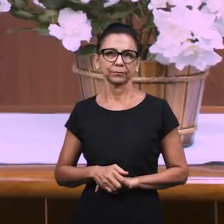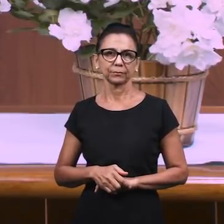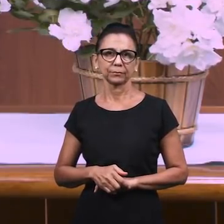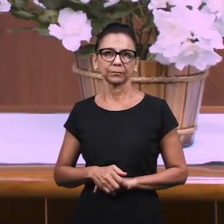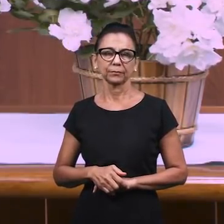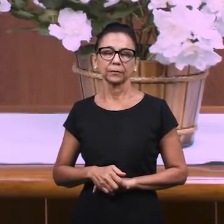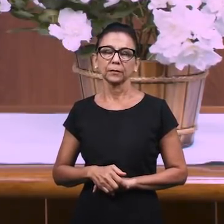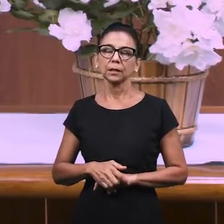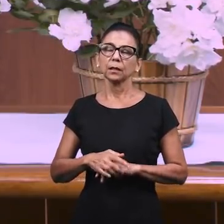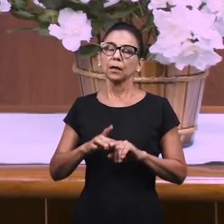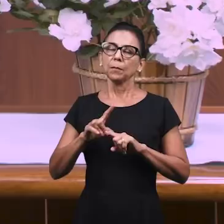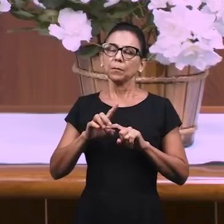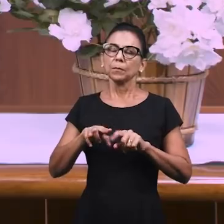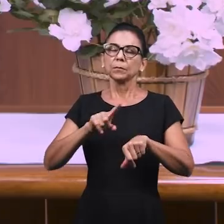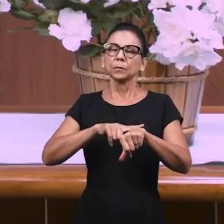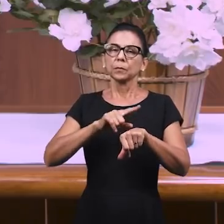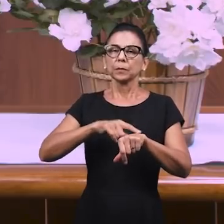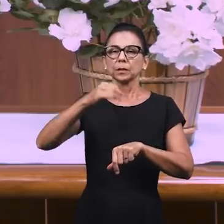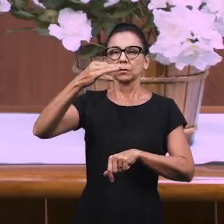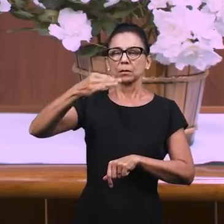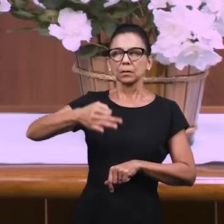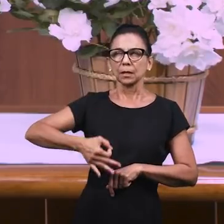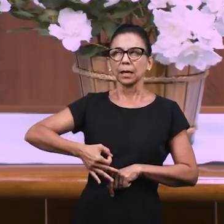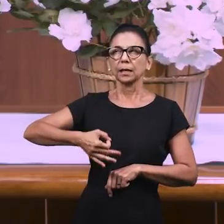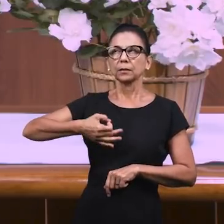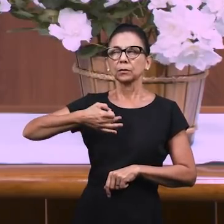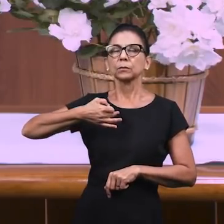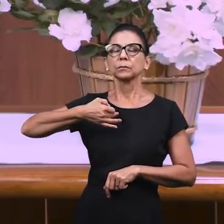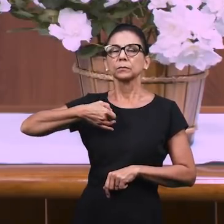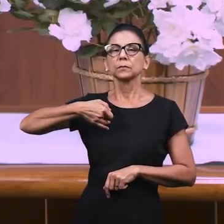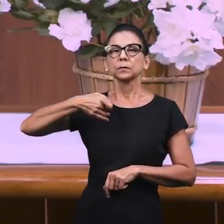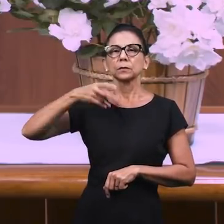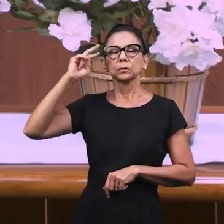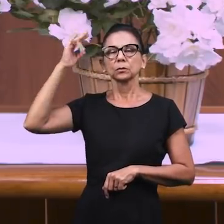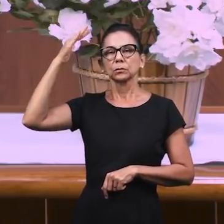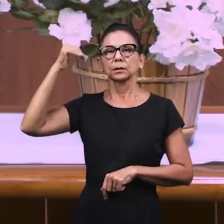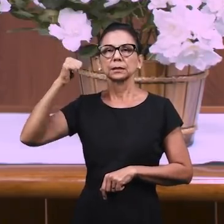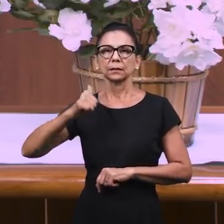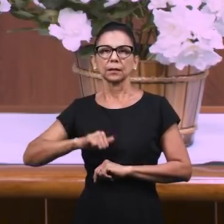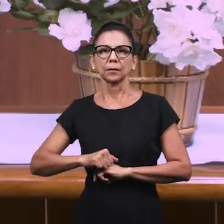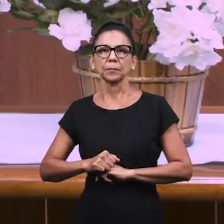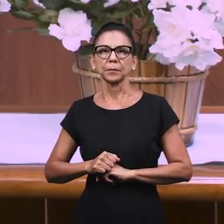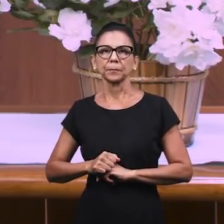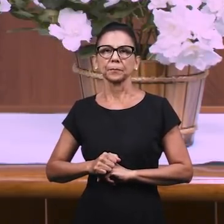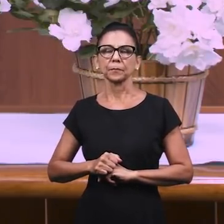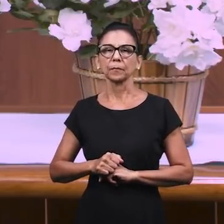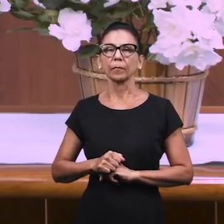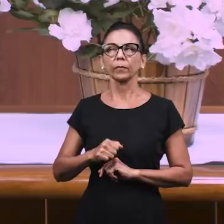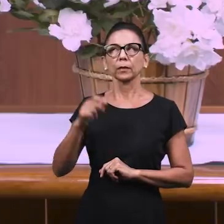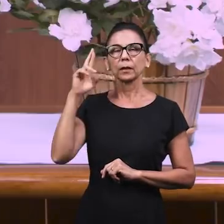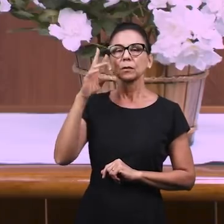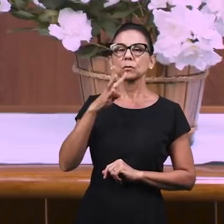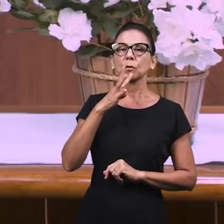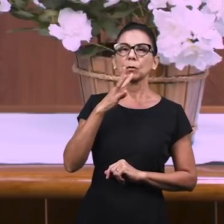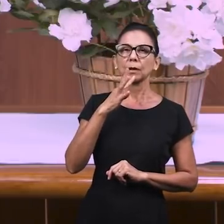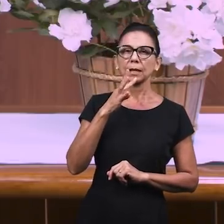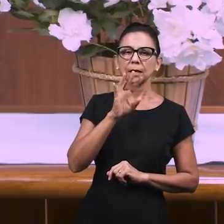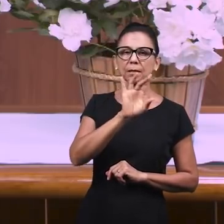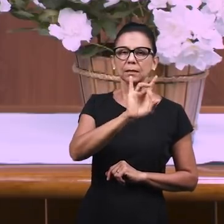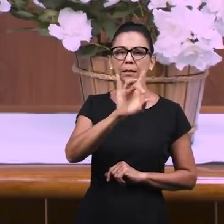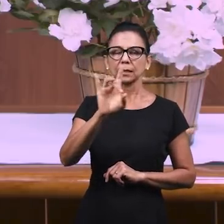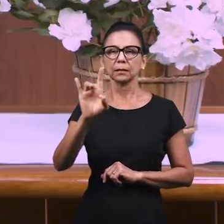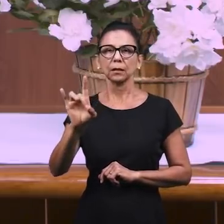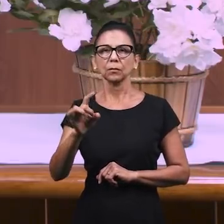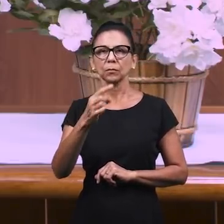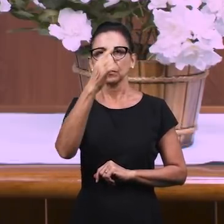há pontos, e o Senhor separa os pontos certos, sabiamente, que Ele revela, olha, vou fazer isso na sua vida. Vou